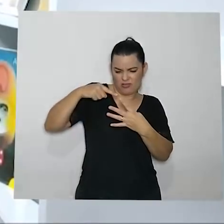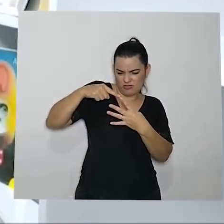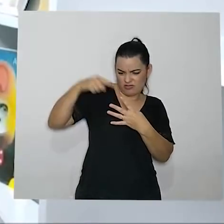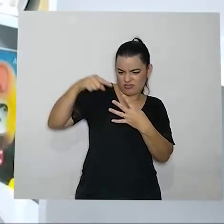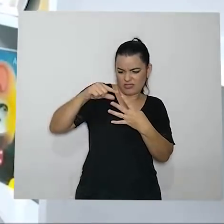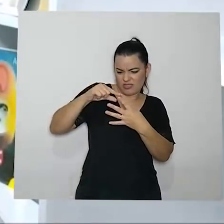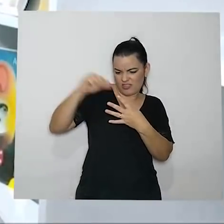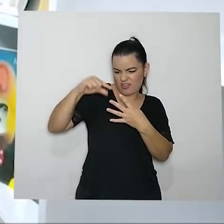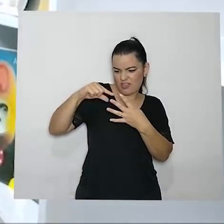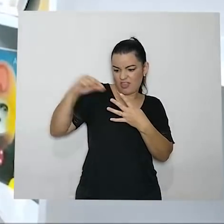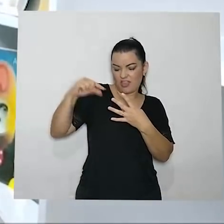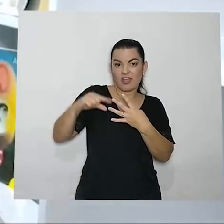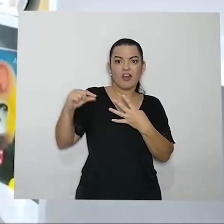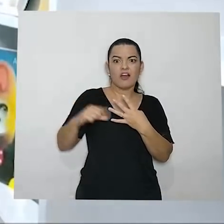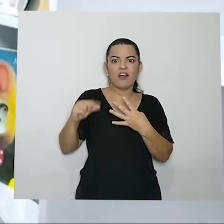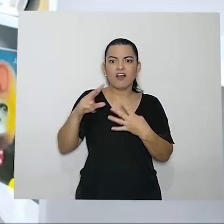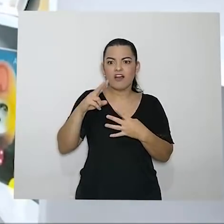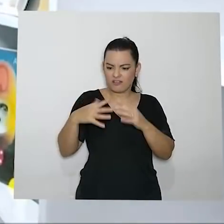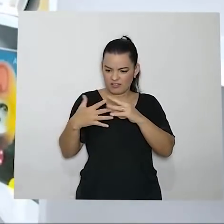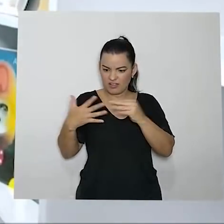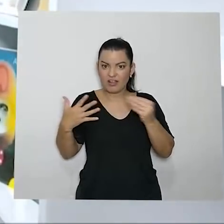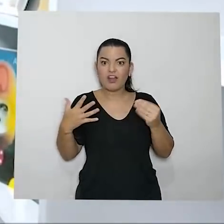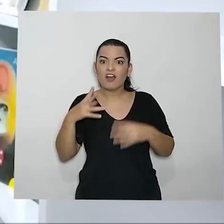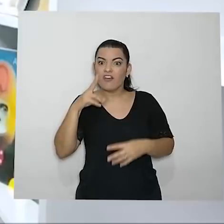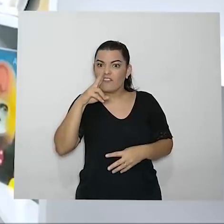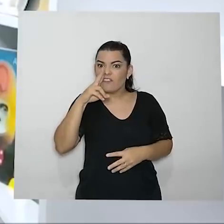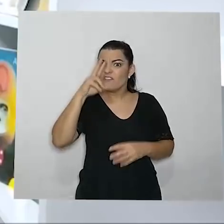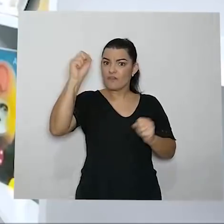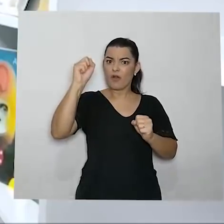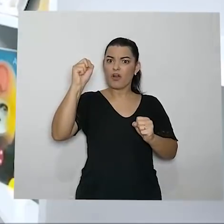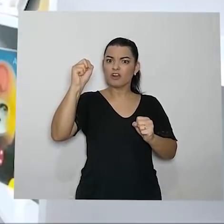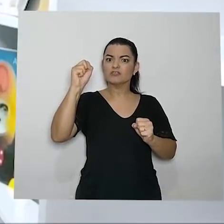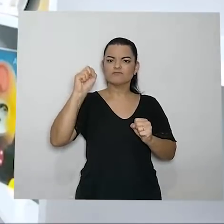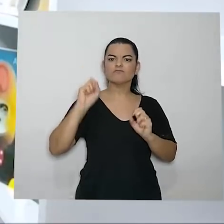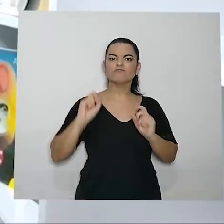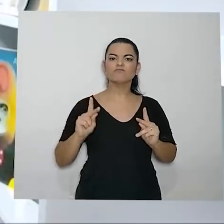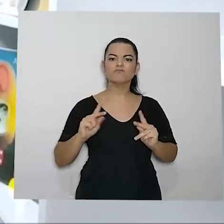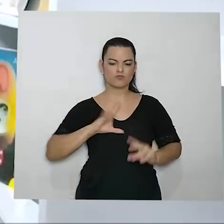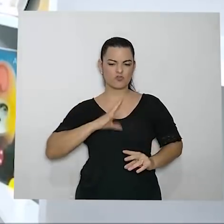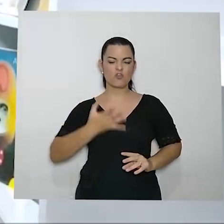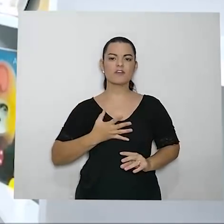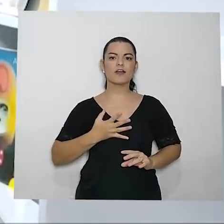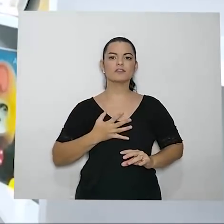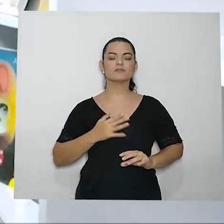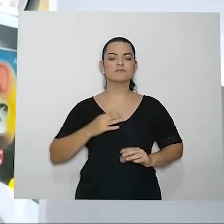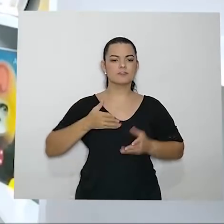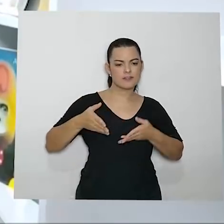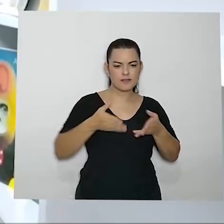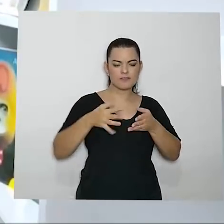são mais fortes que os espinhos. Abriu caminho com as unhas e não viu espinho